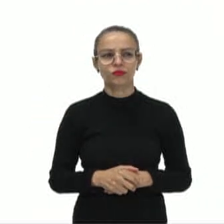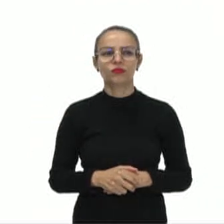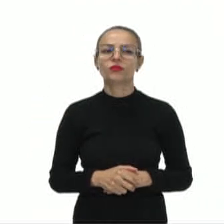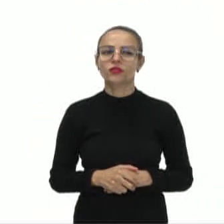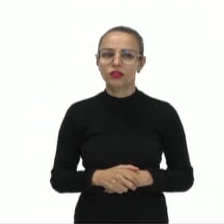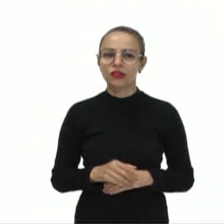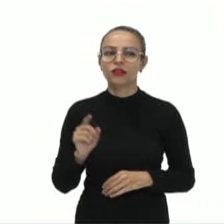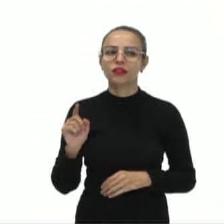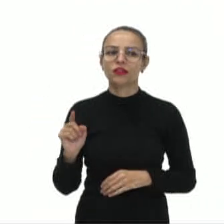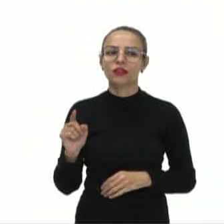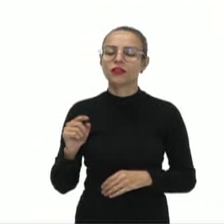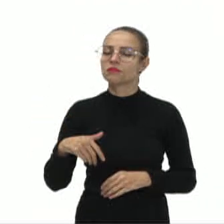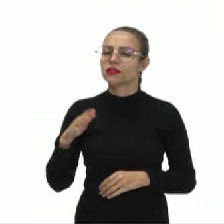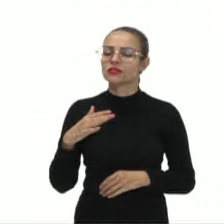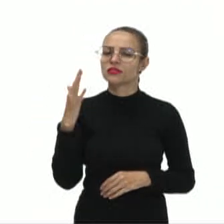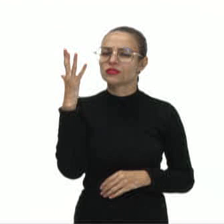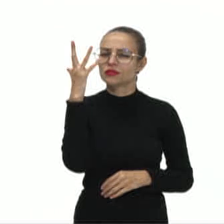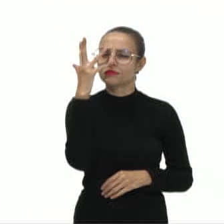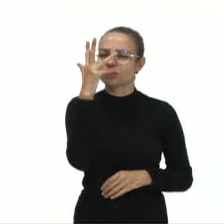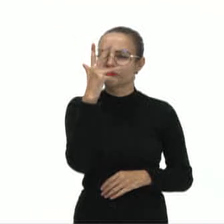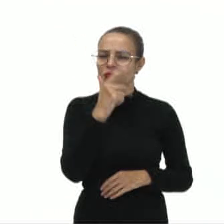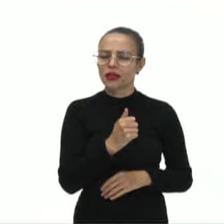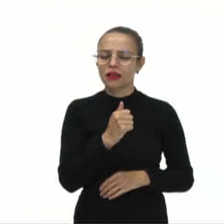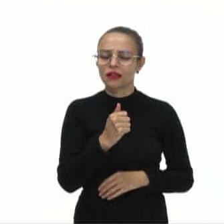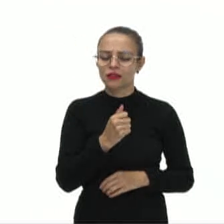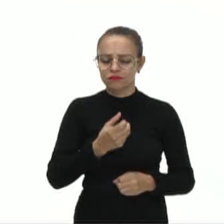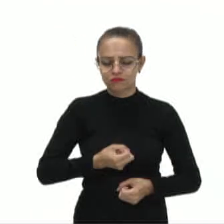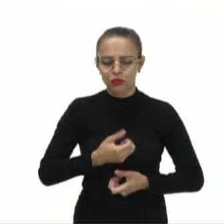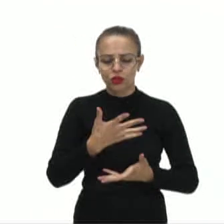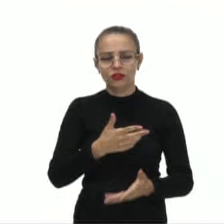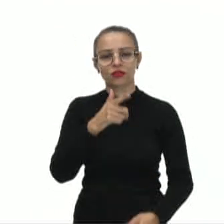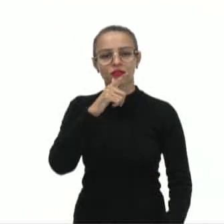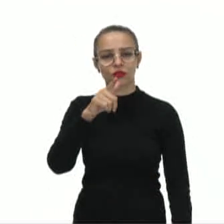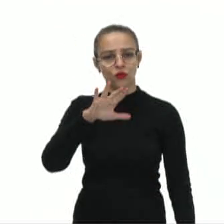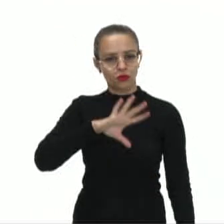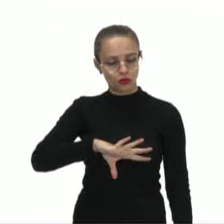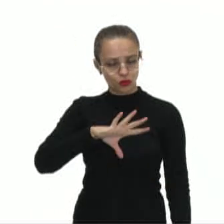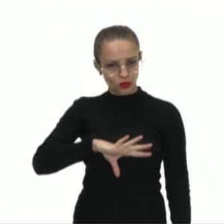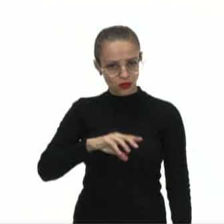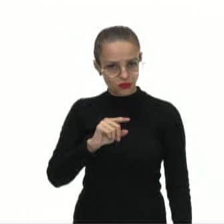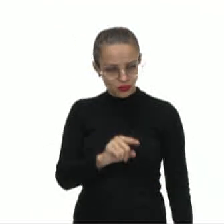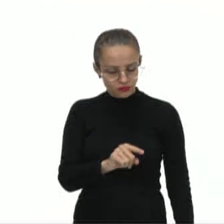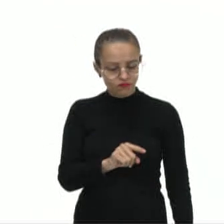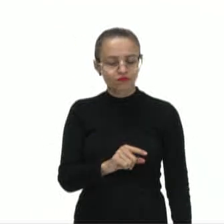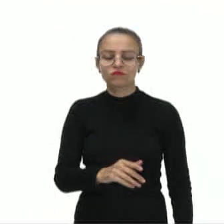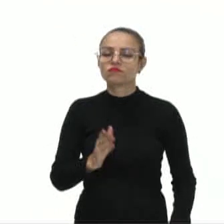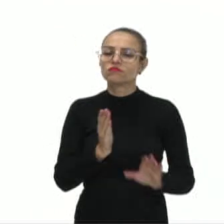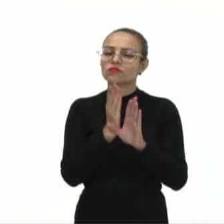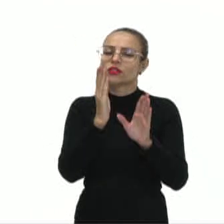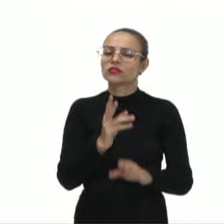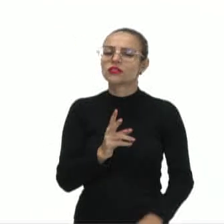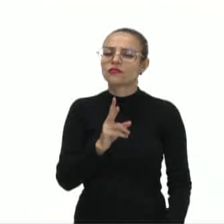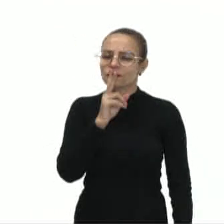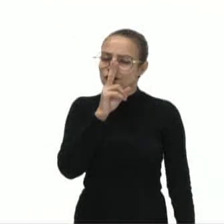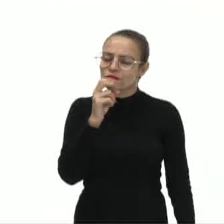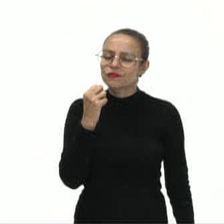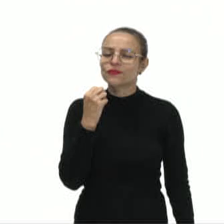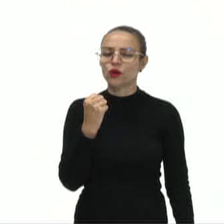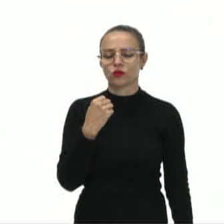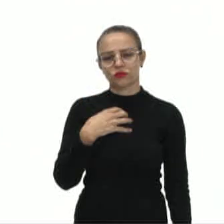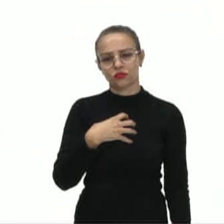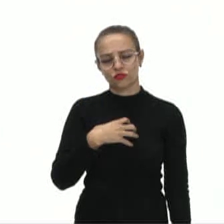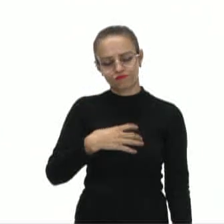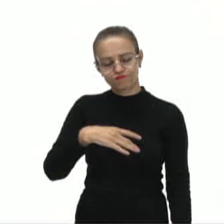das mais belas e sentidas nênias da poesia em língua portuguesa. Nela, pela força do sentimento sincero,